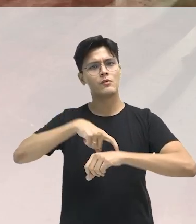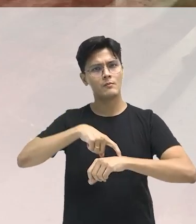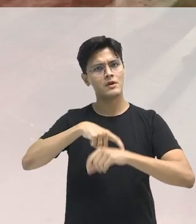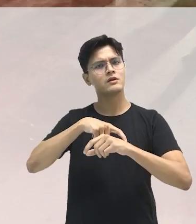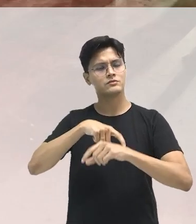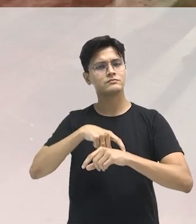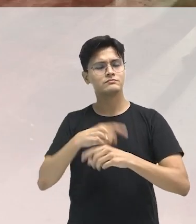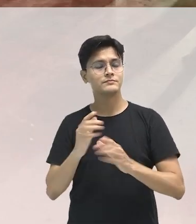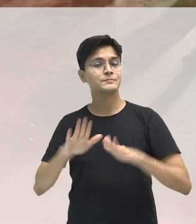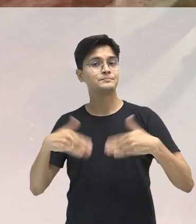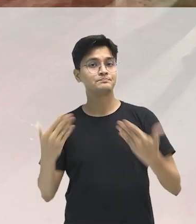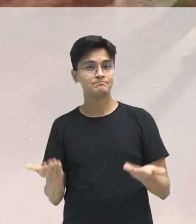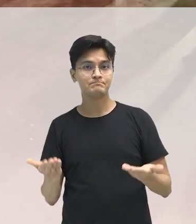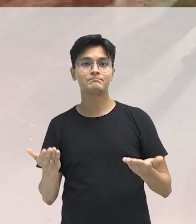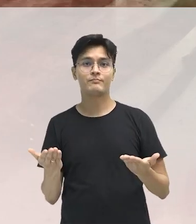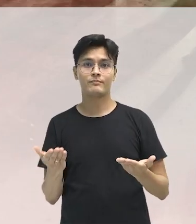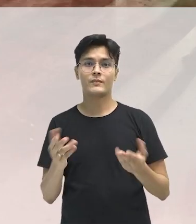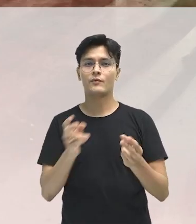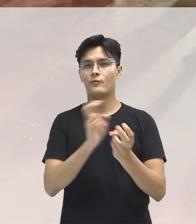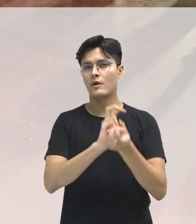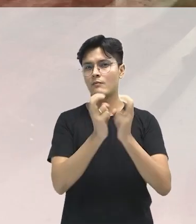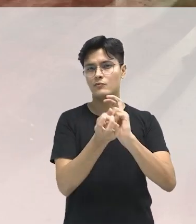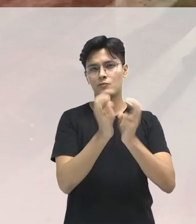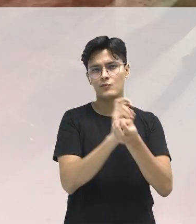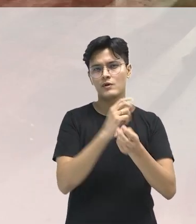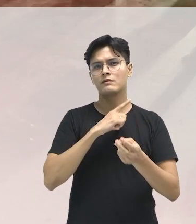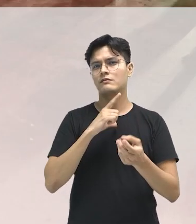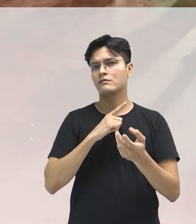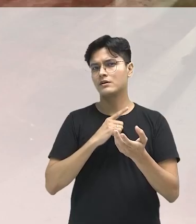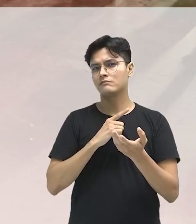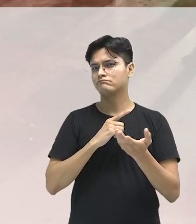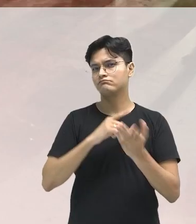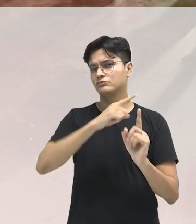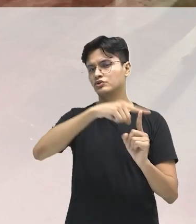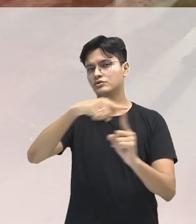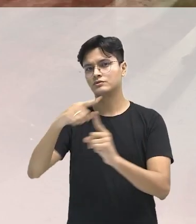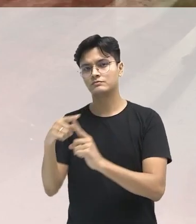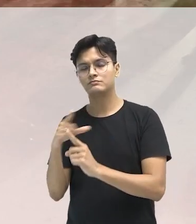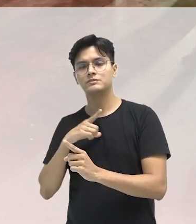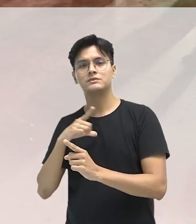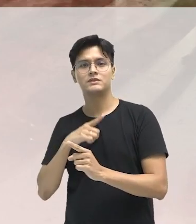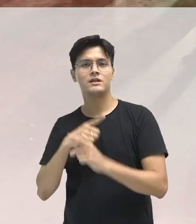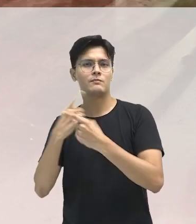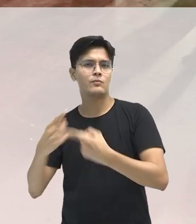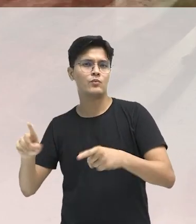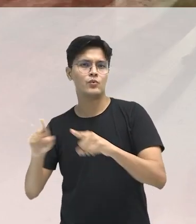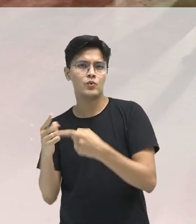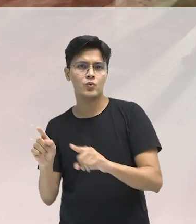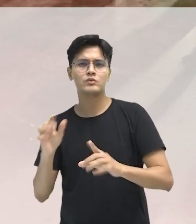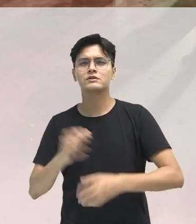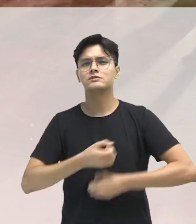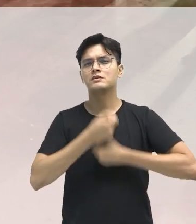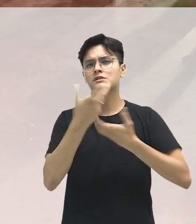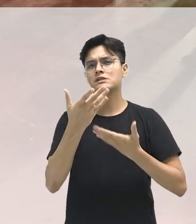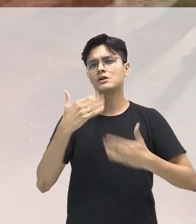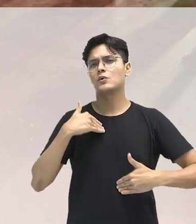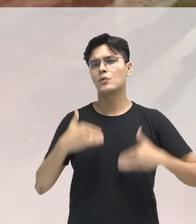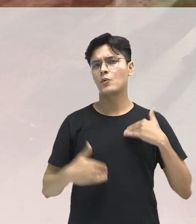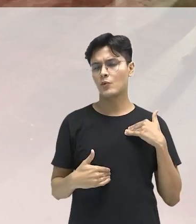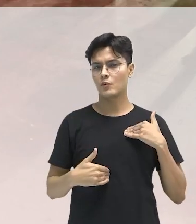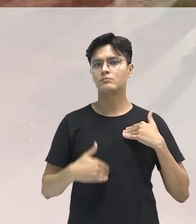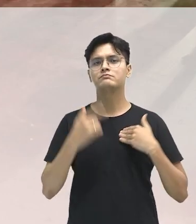realmente a capoeira, ela trabalha aí muitas vertentes, vai para a parte musical, vai para a parte da expressão corporal, é